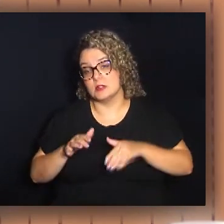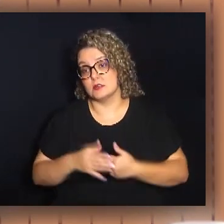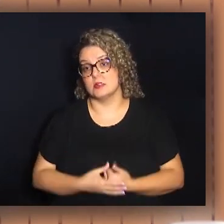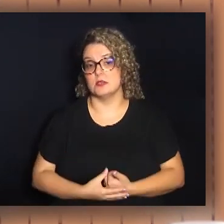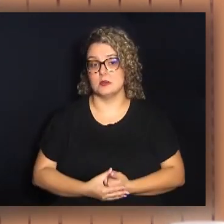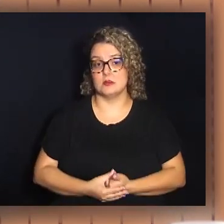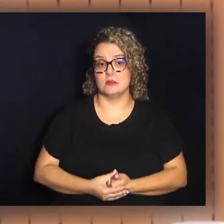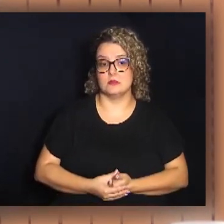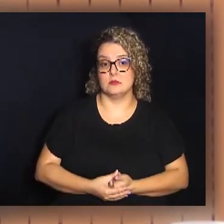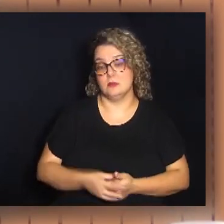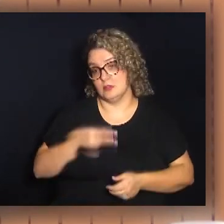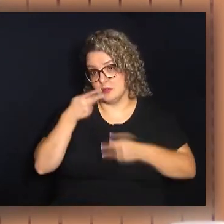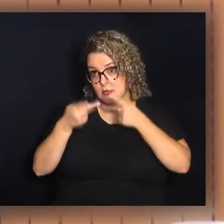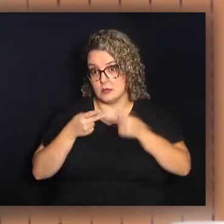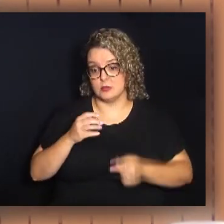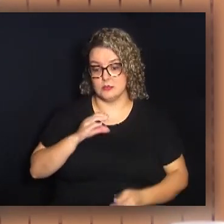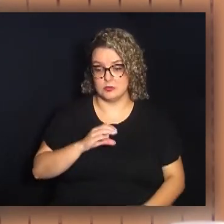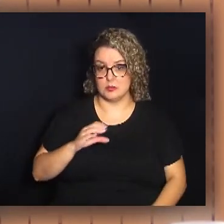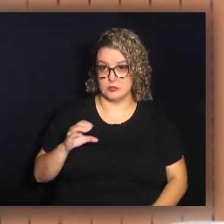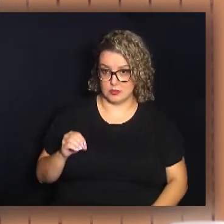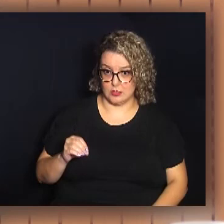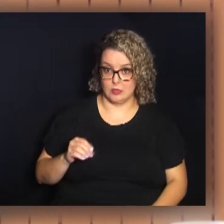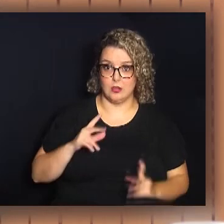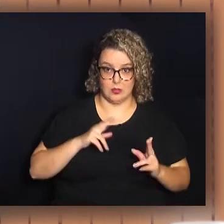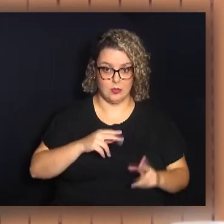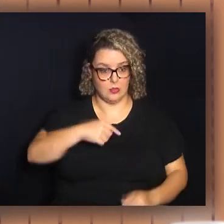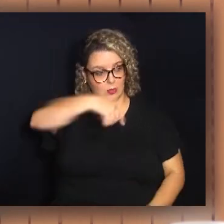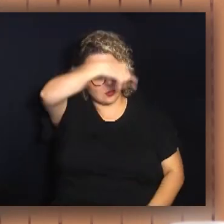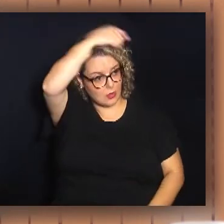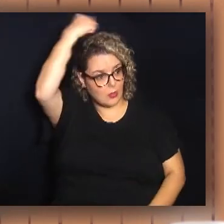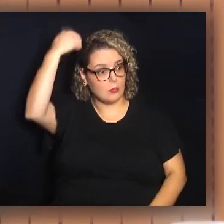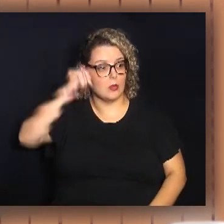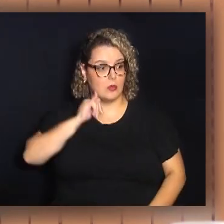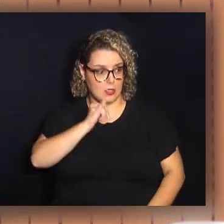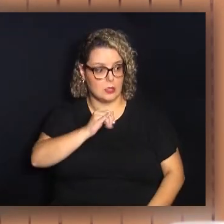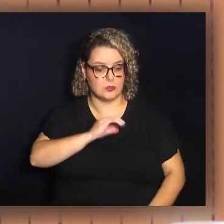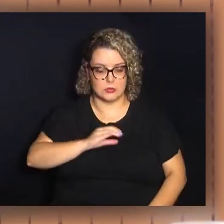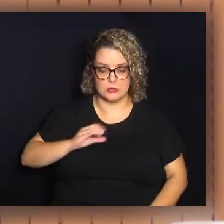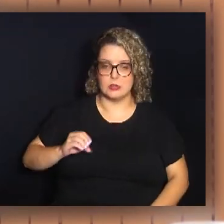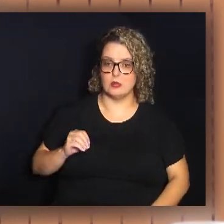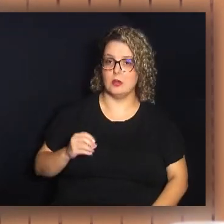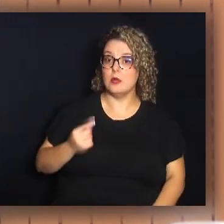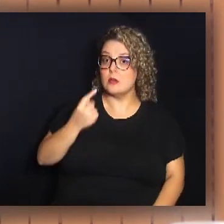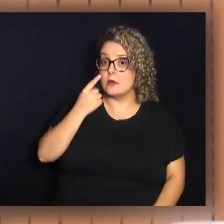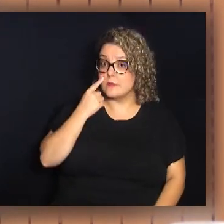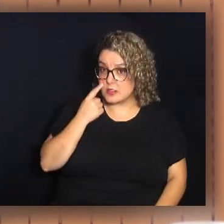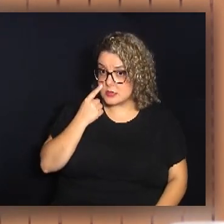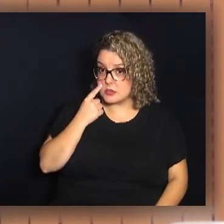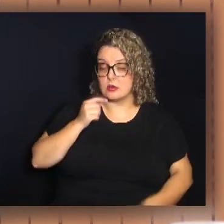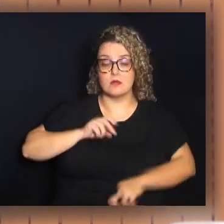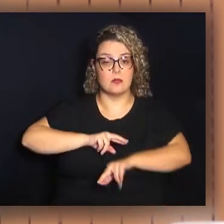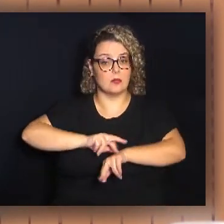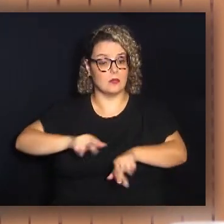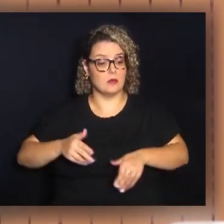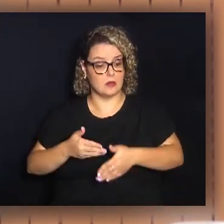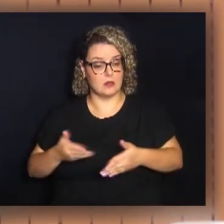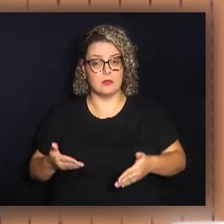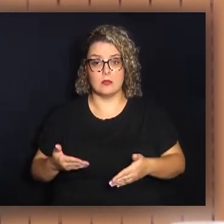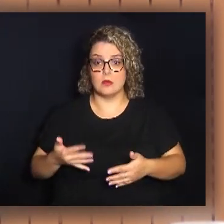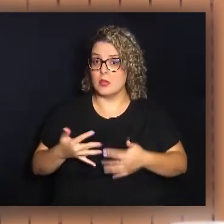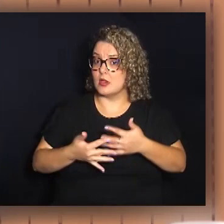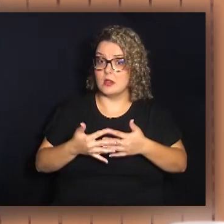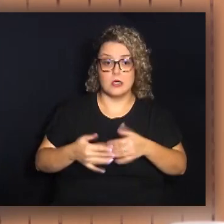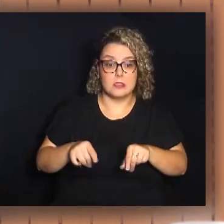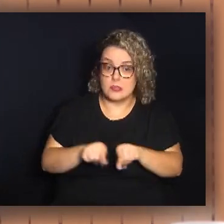muitas vezes, e aqui foi falado do CCO, que nem o Paulo Gaffaia falou do CCO, veja bem, muitos